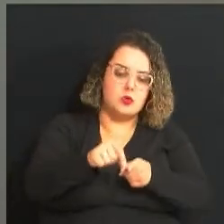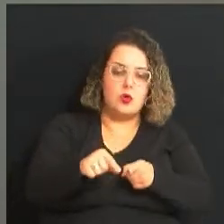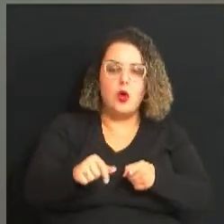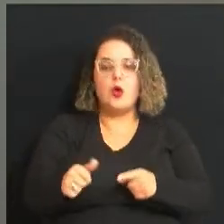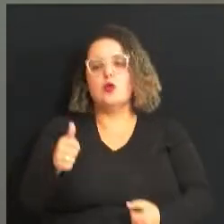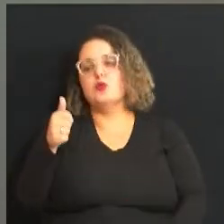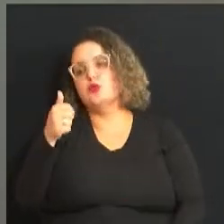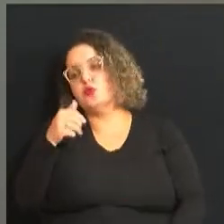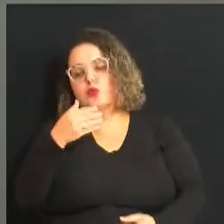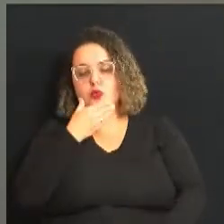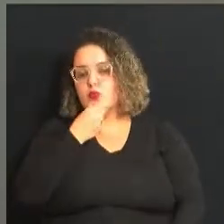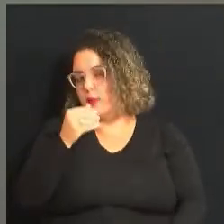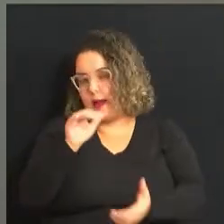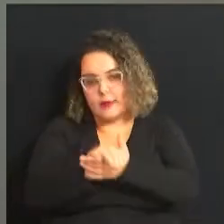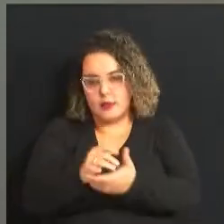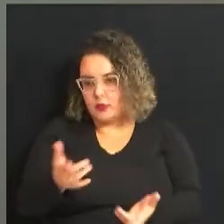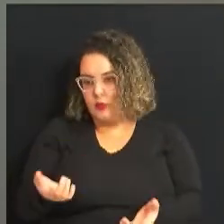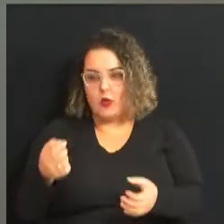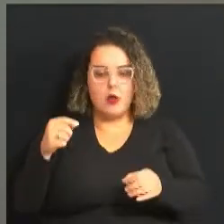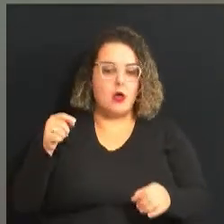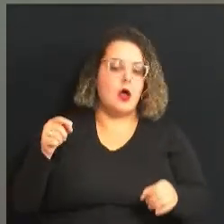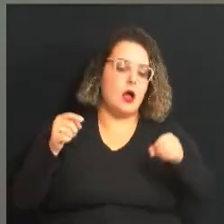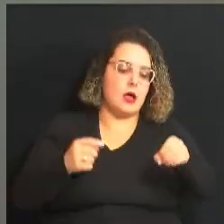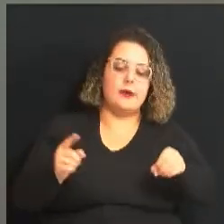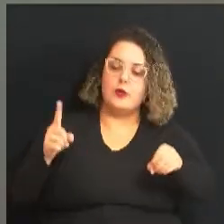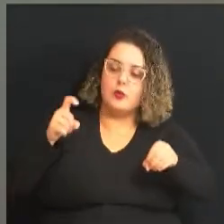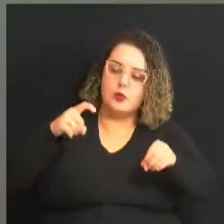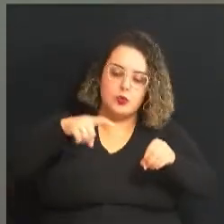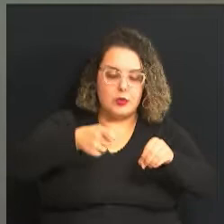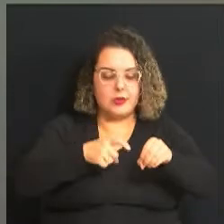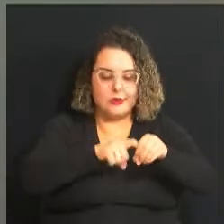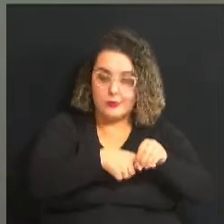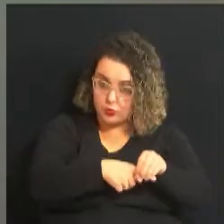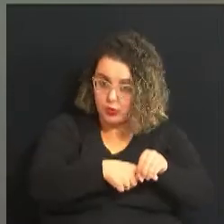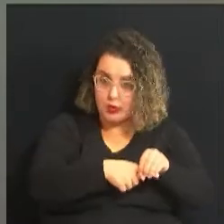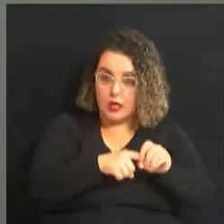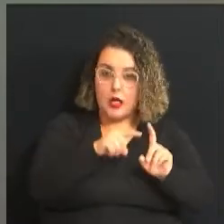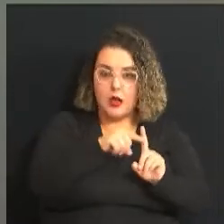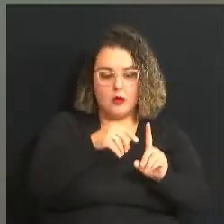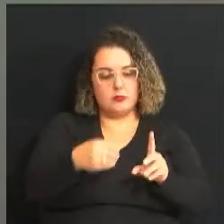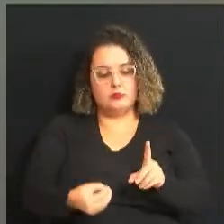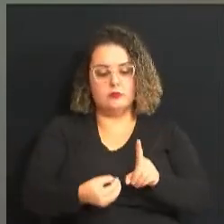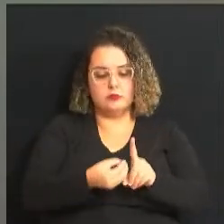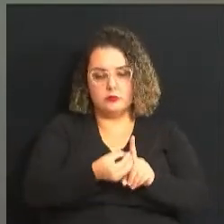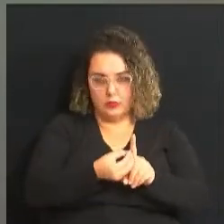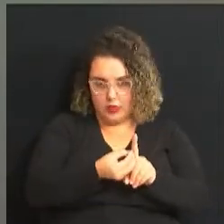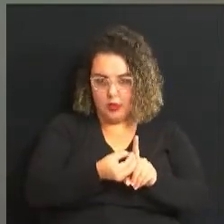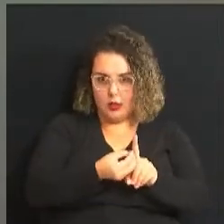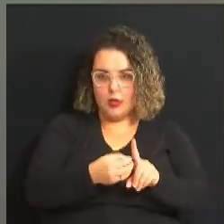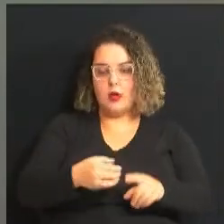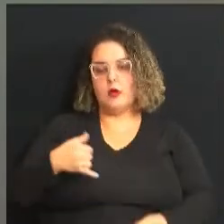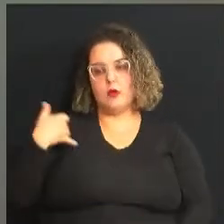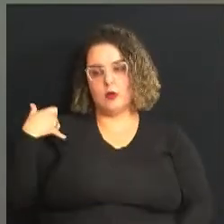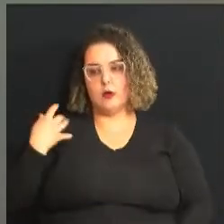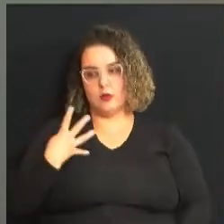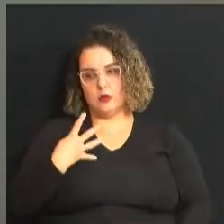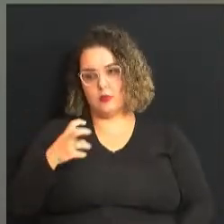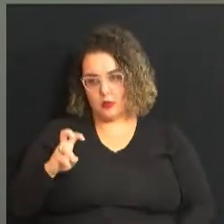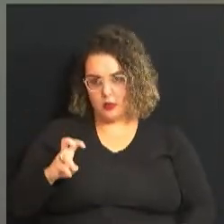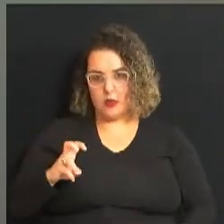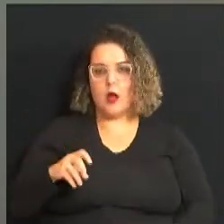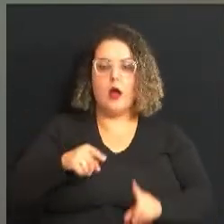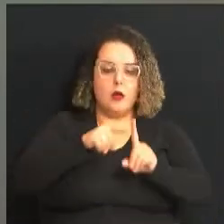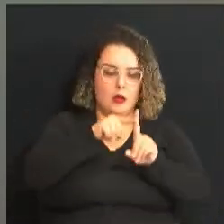fecunda e coloca esse óvulo fecundado na paciente ali com seus 45 anos. Então, isso também é